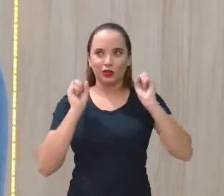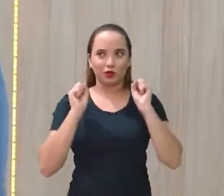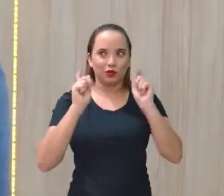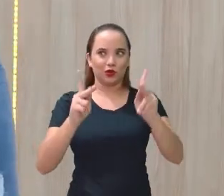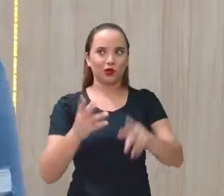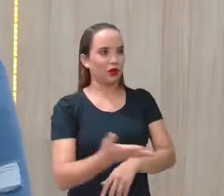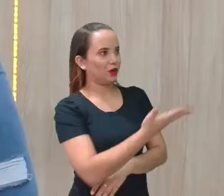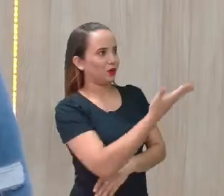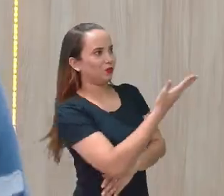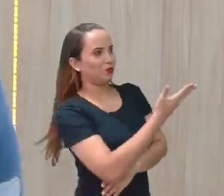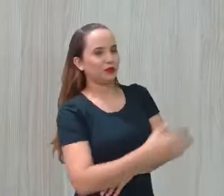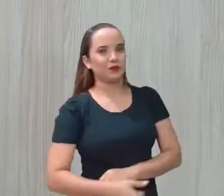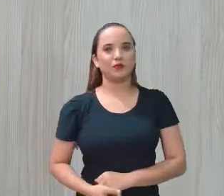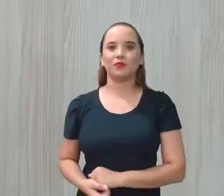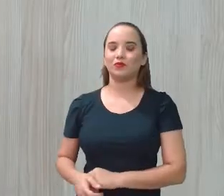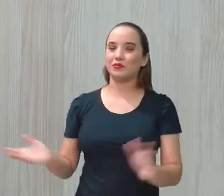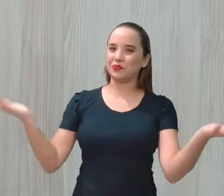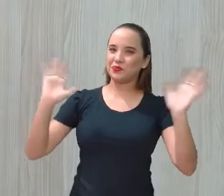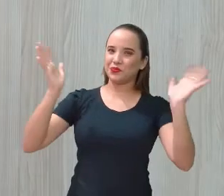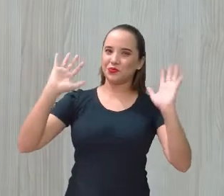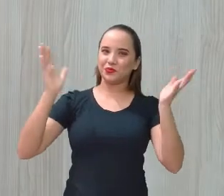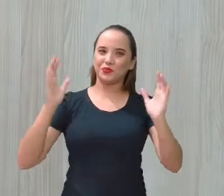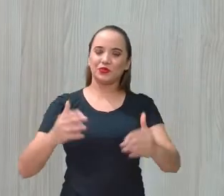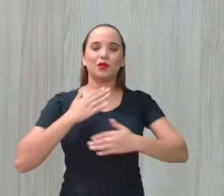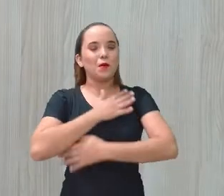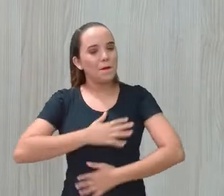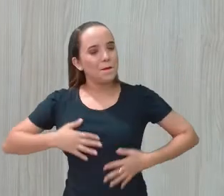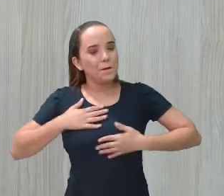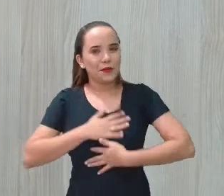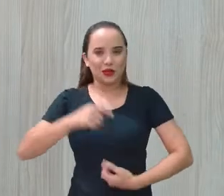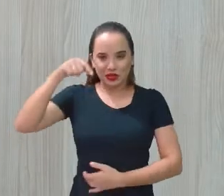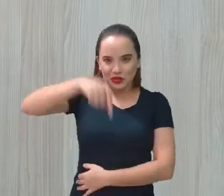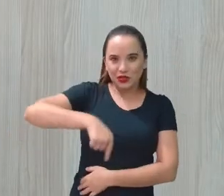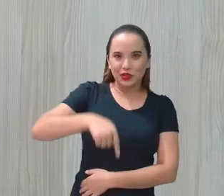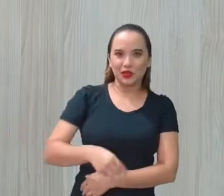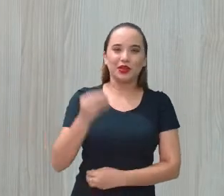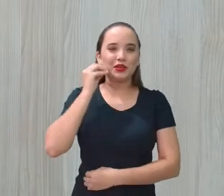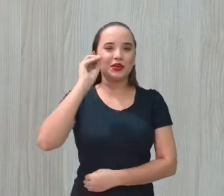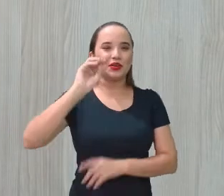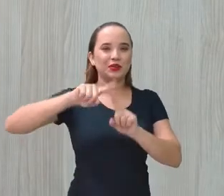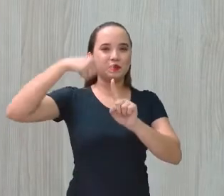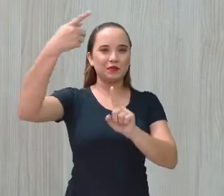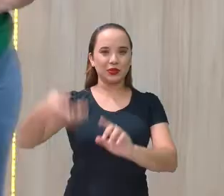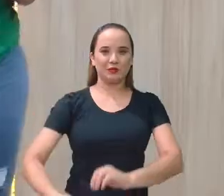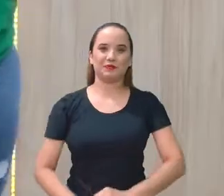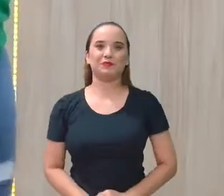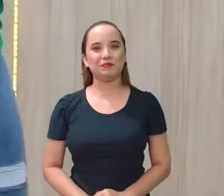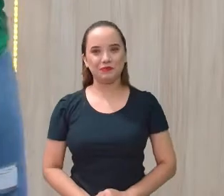Beijo, professora Camille. Tchau, gente. Como sempre, é um prazer estar aqui. Um beijo, até a próxima.